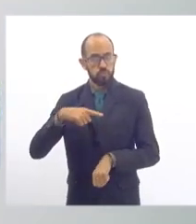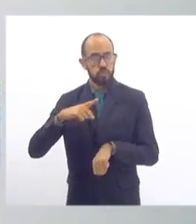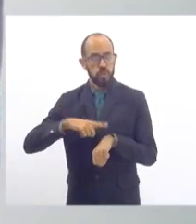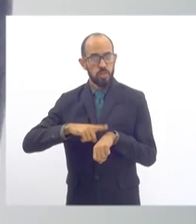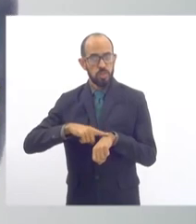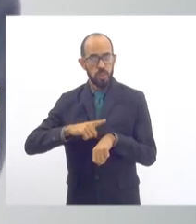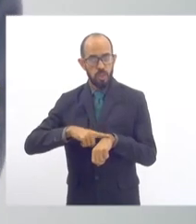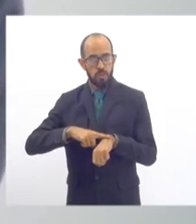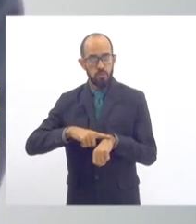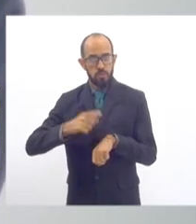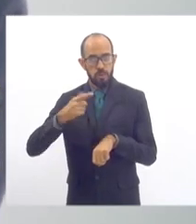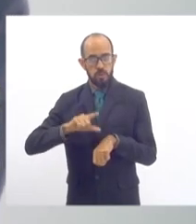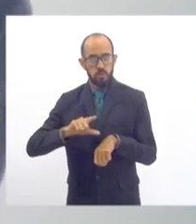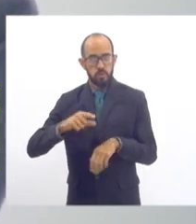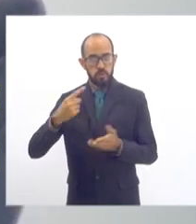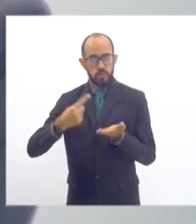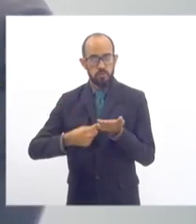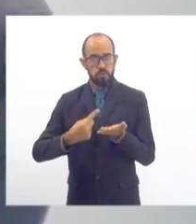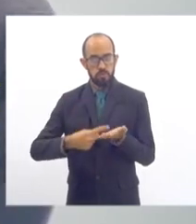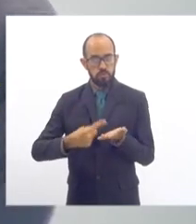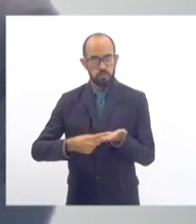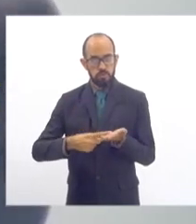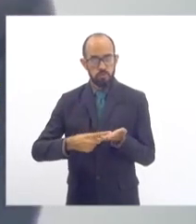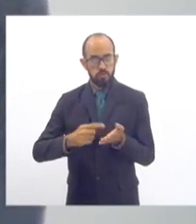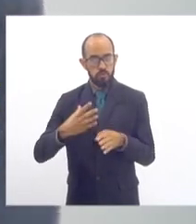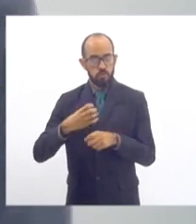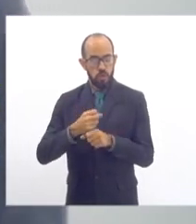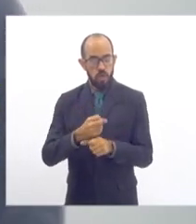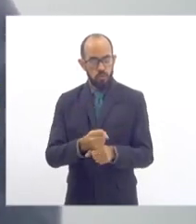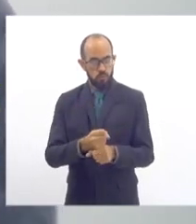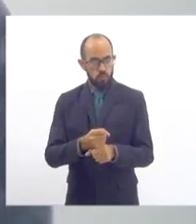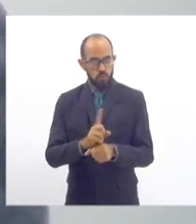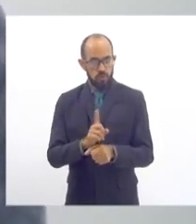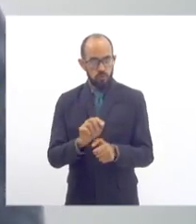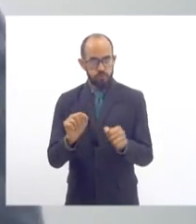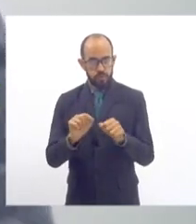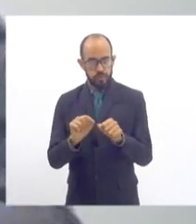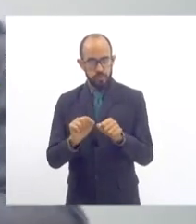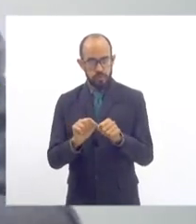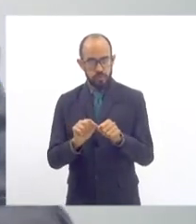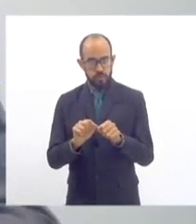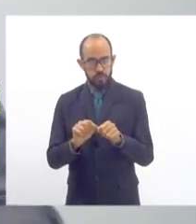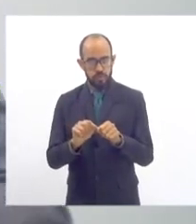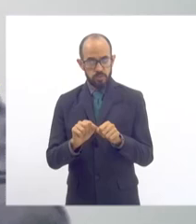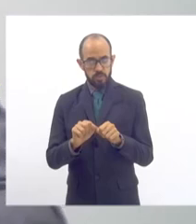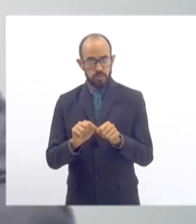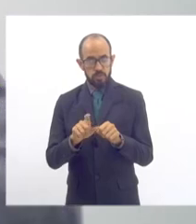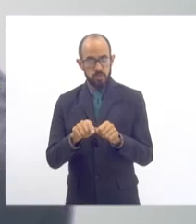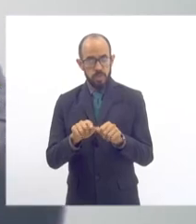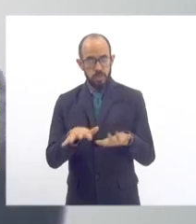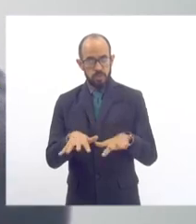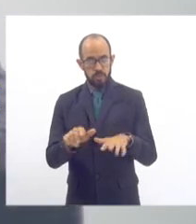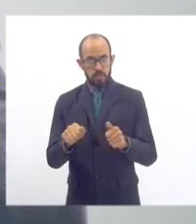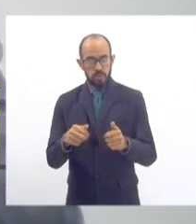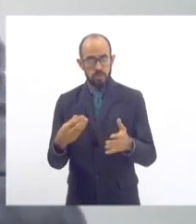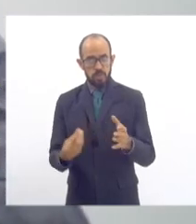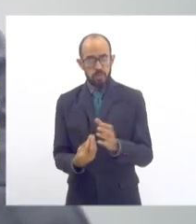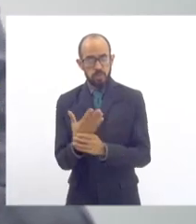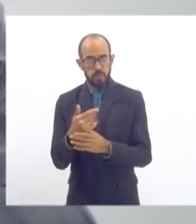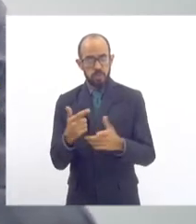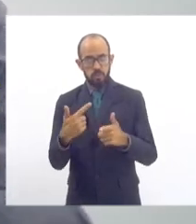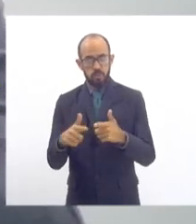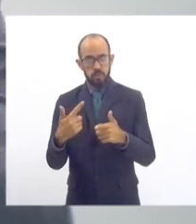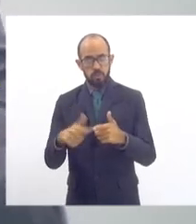pelo menos previsto, uma estimativa. E isso não foi feito. E é isso que nos leva a uma situação dupla de